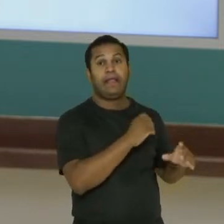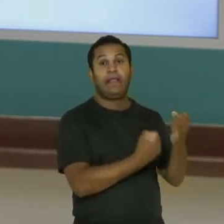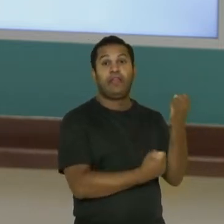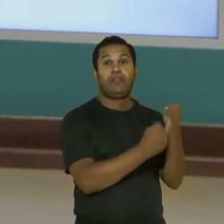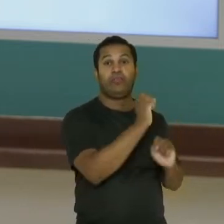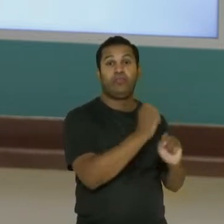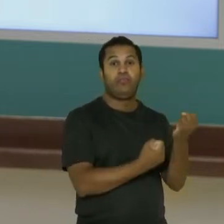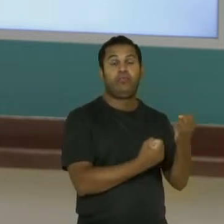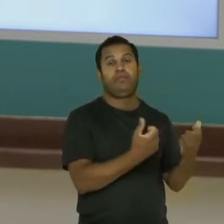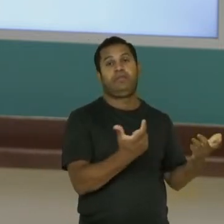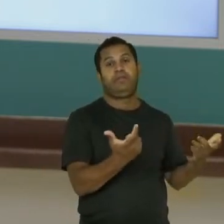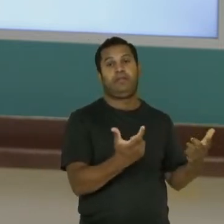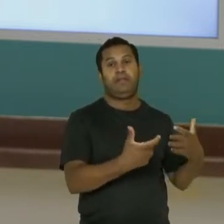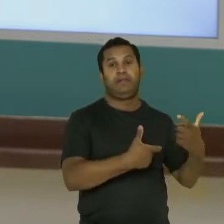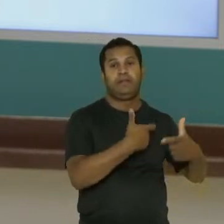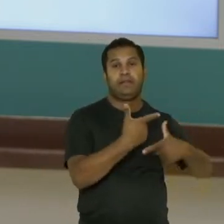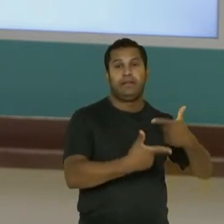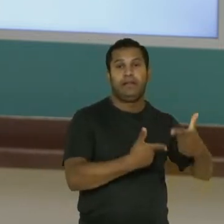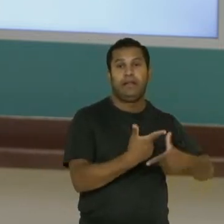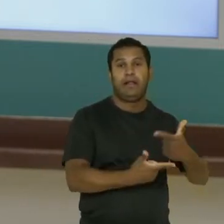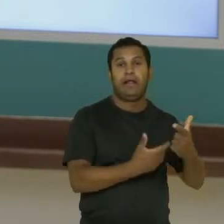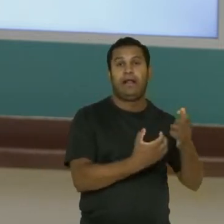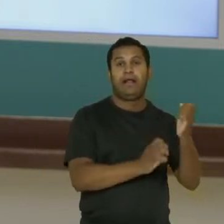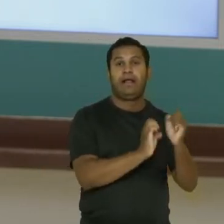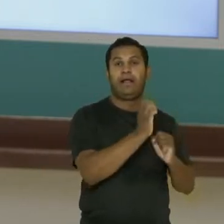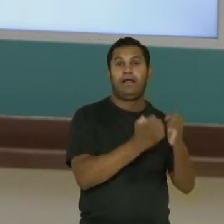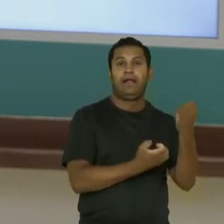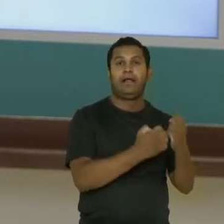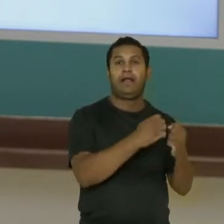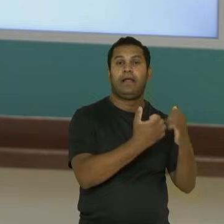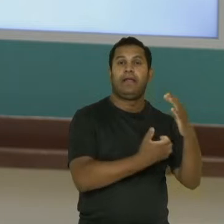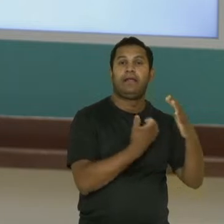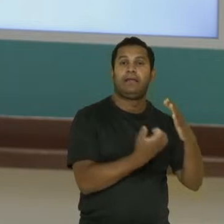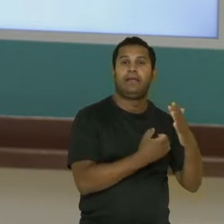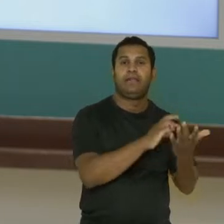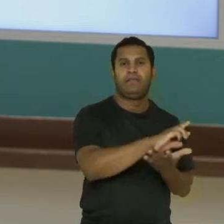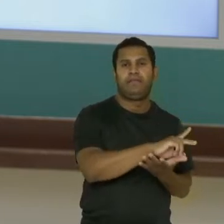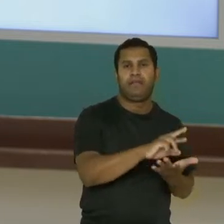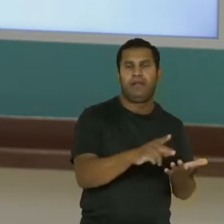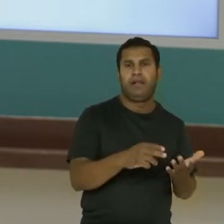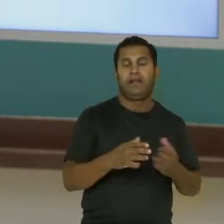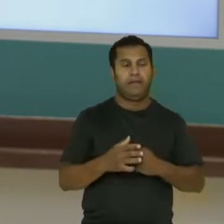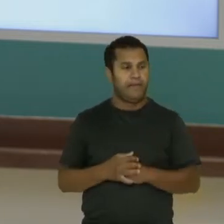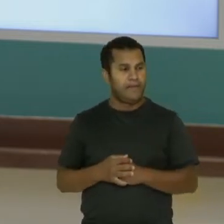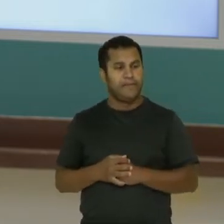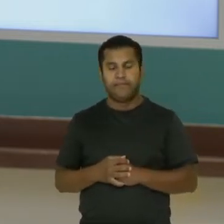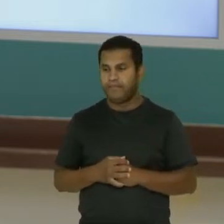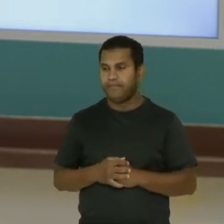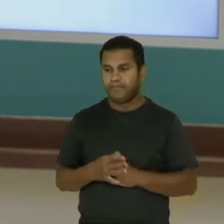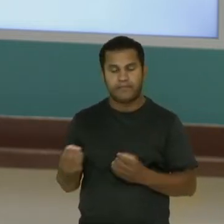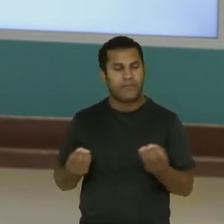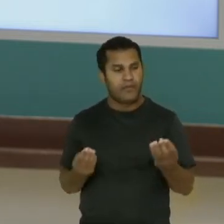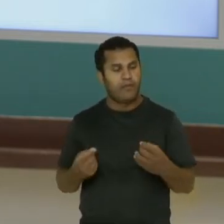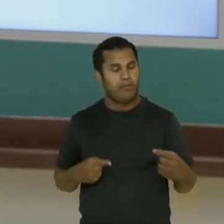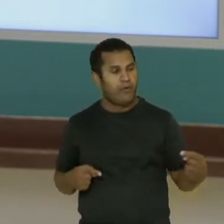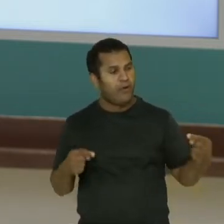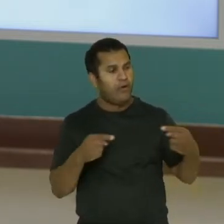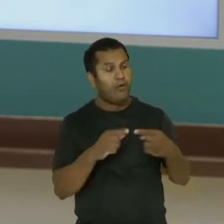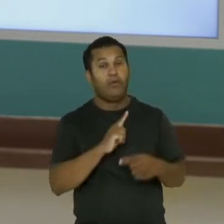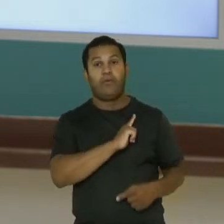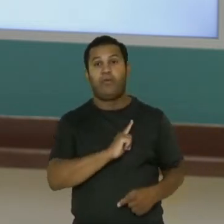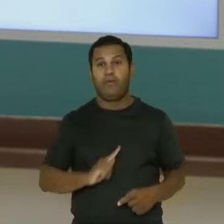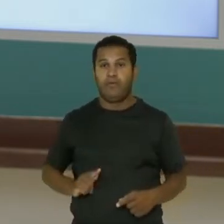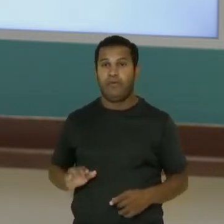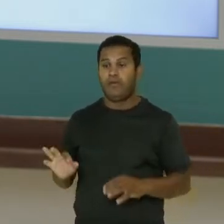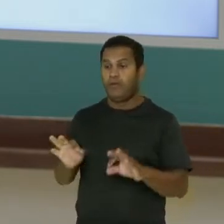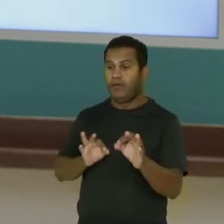a indústria, para atender os trabalhadores daquela área, para atender as estradas ou